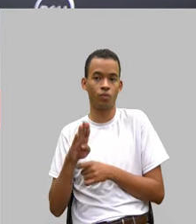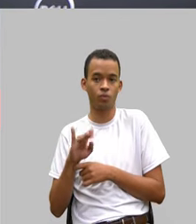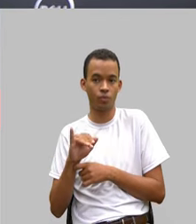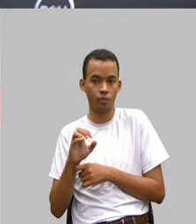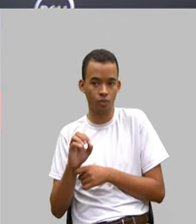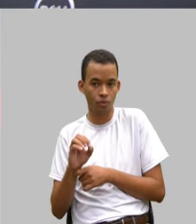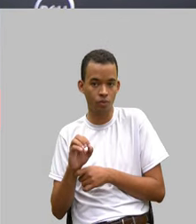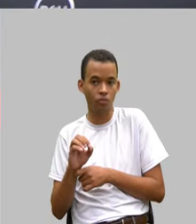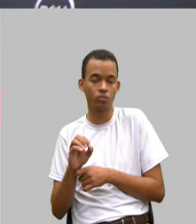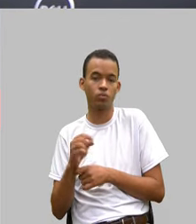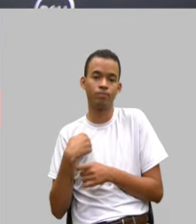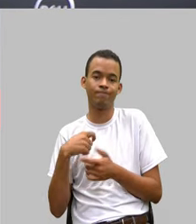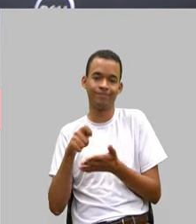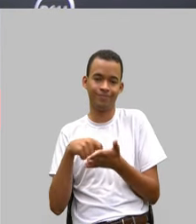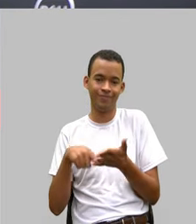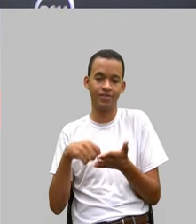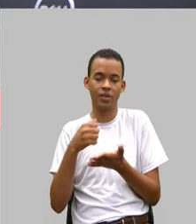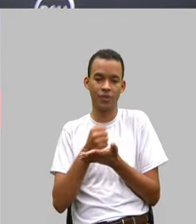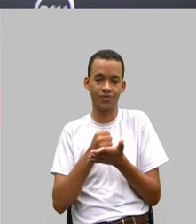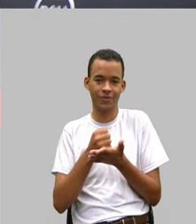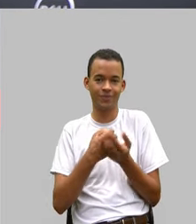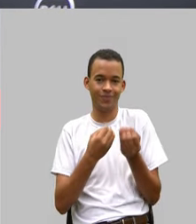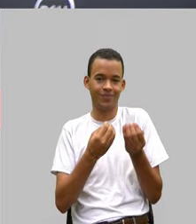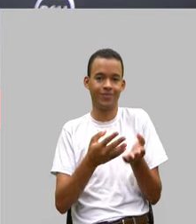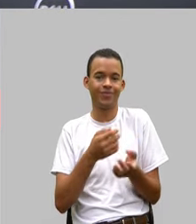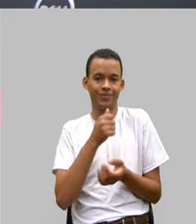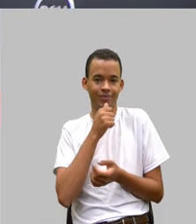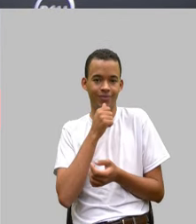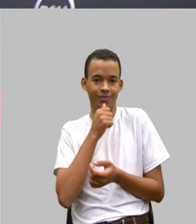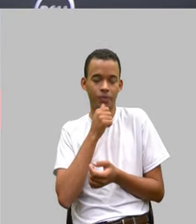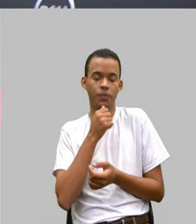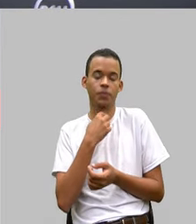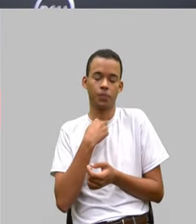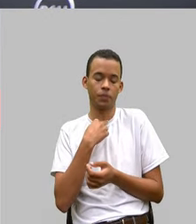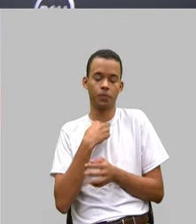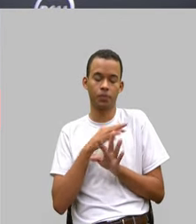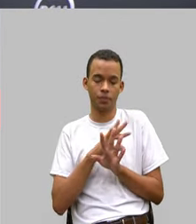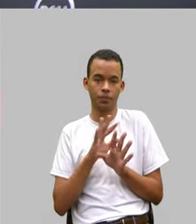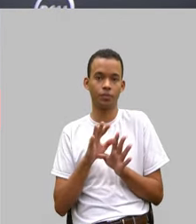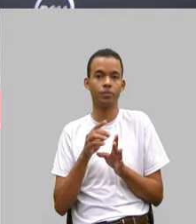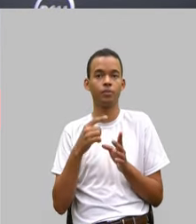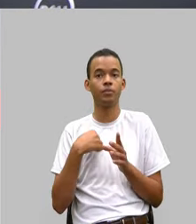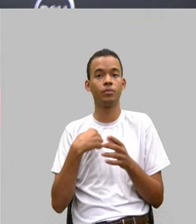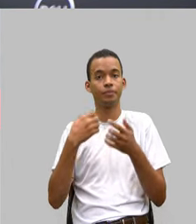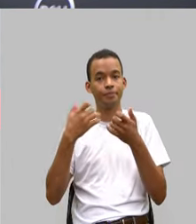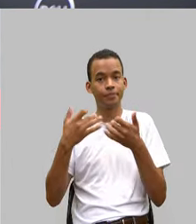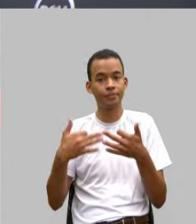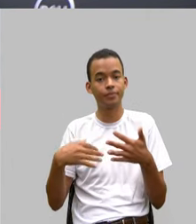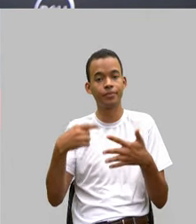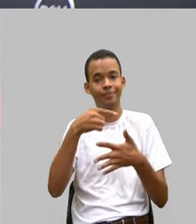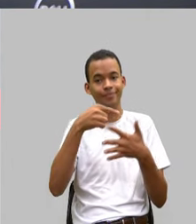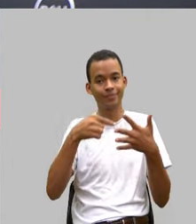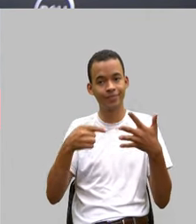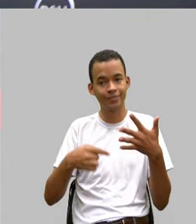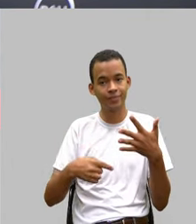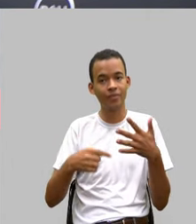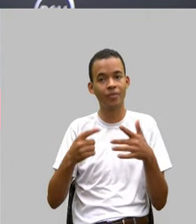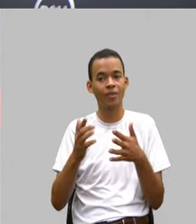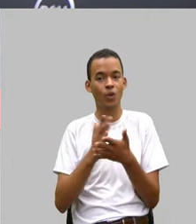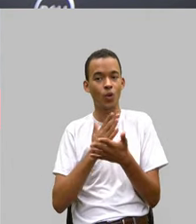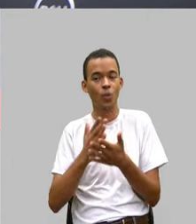alguns assuntos também a respeito da canabis então não sei se